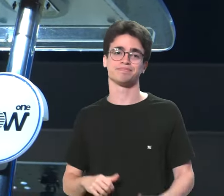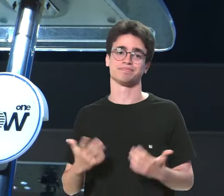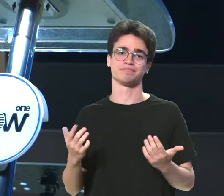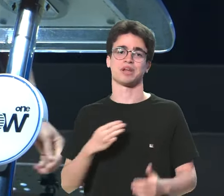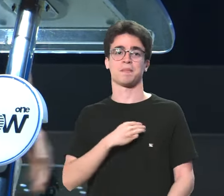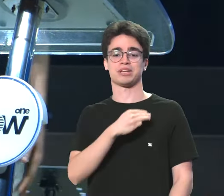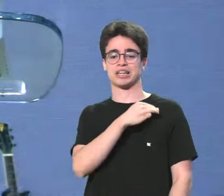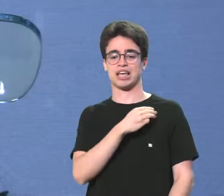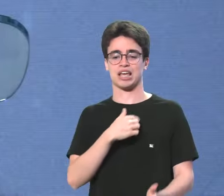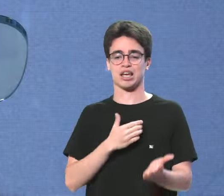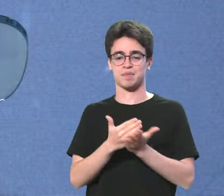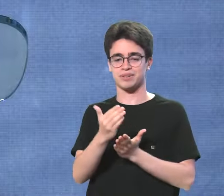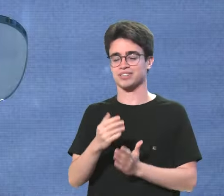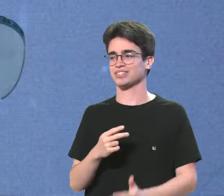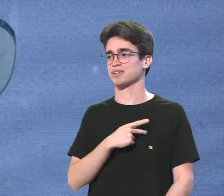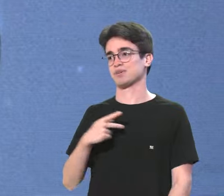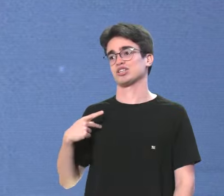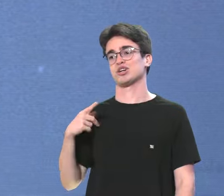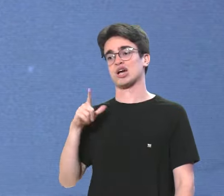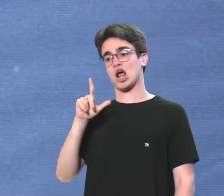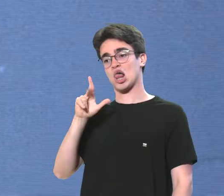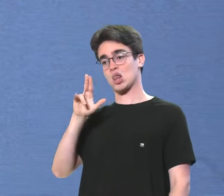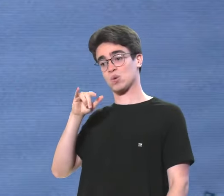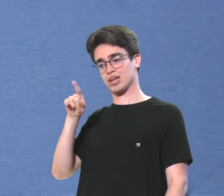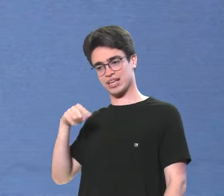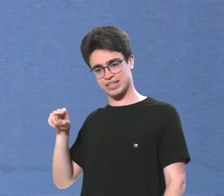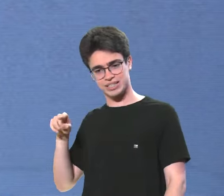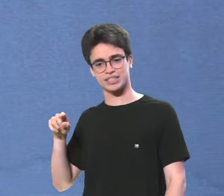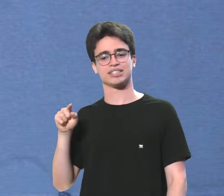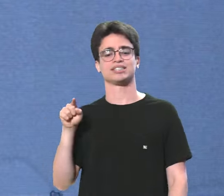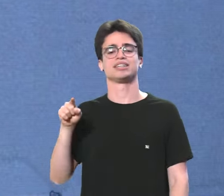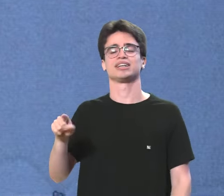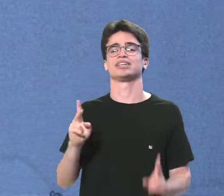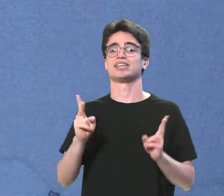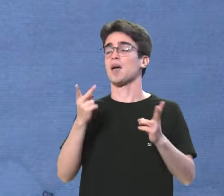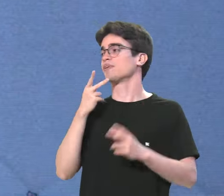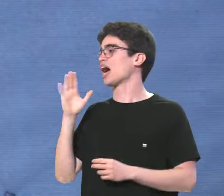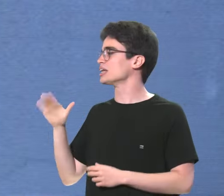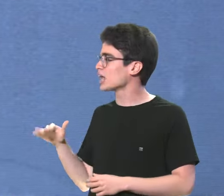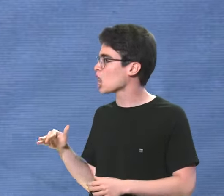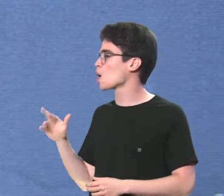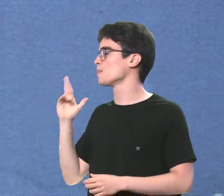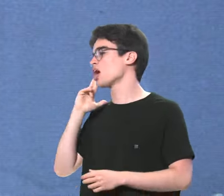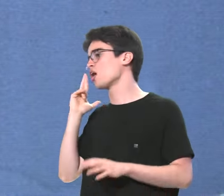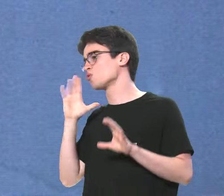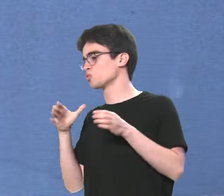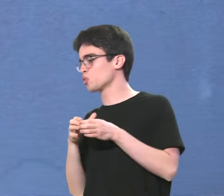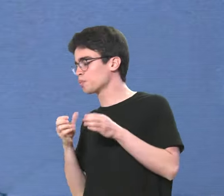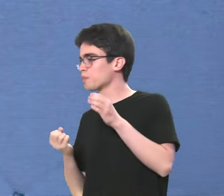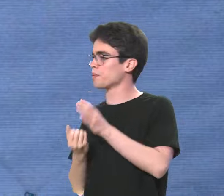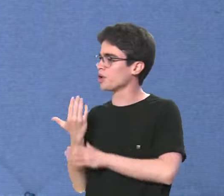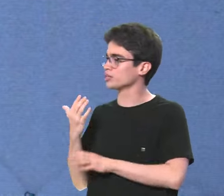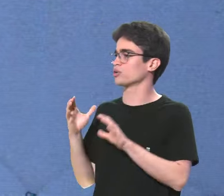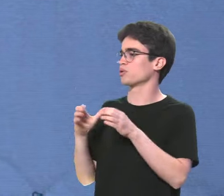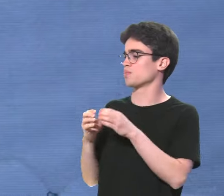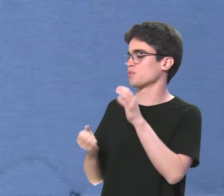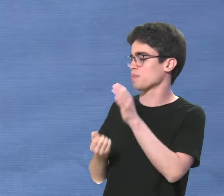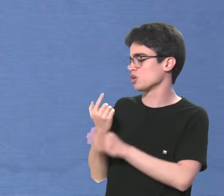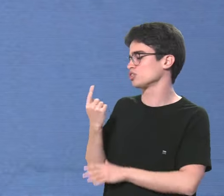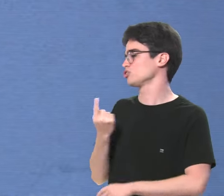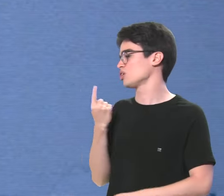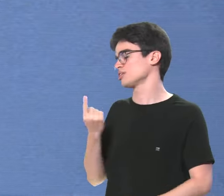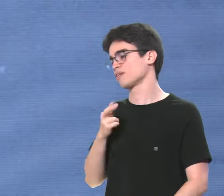ministério pastor Luizinho ele ficava falando Salomão faz equipe Salomão faz equipe não faça sozinho não